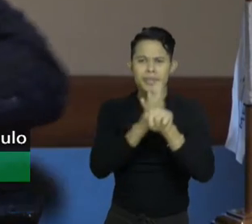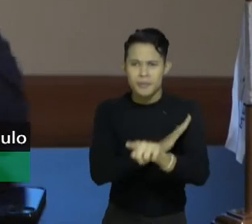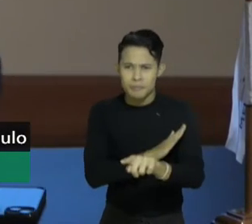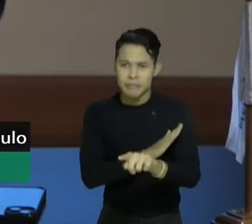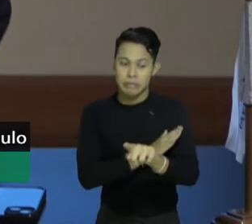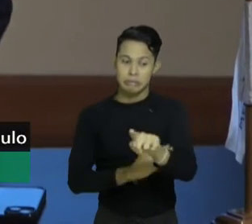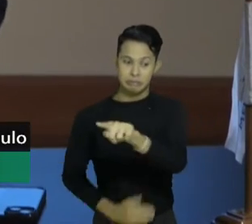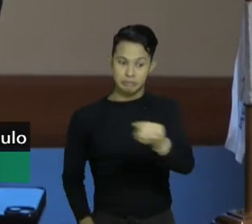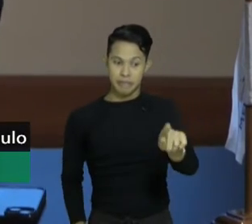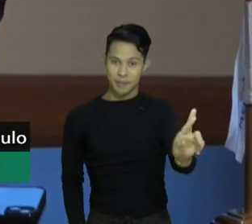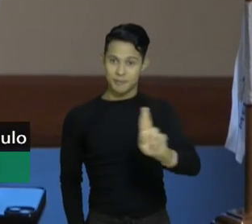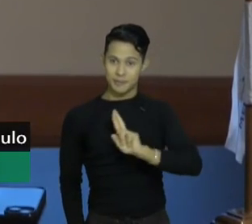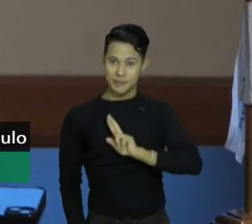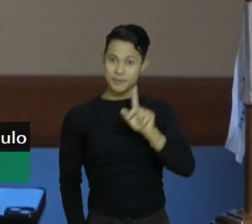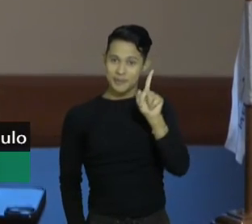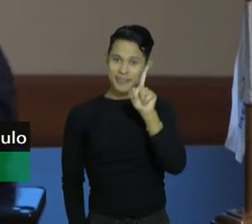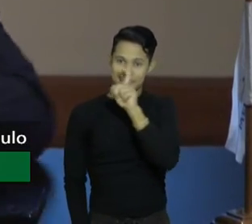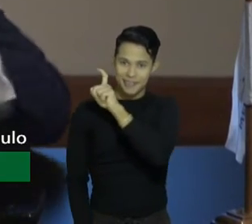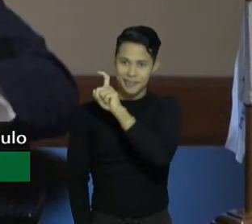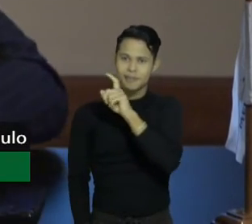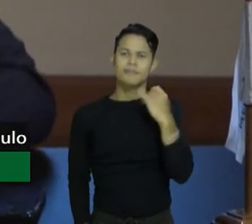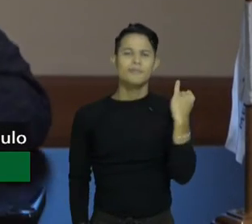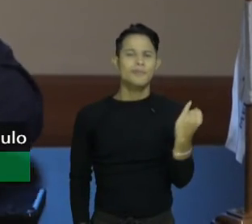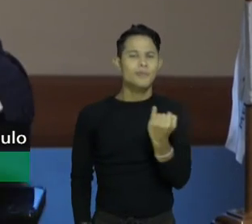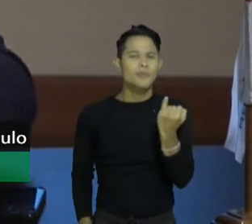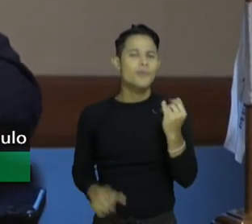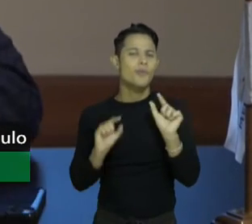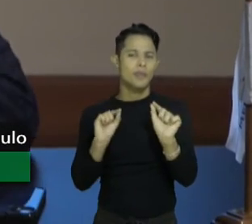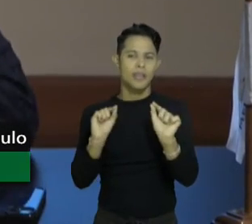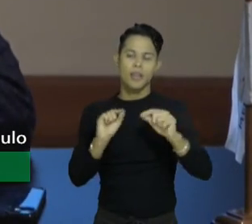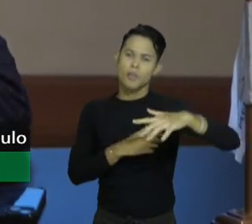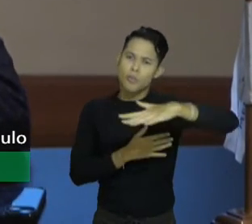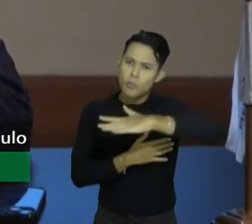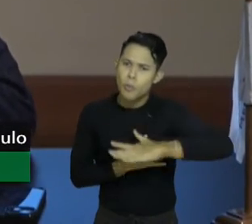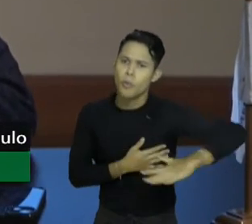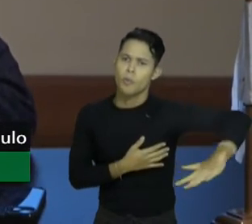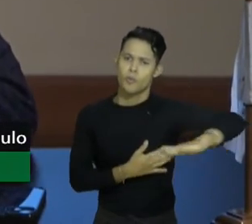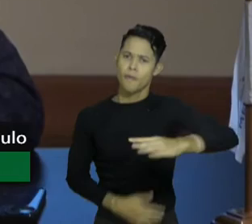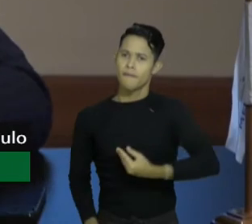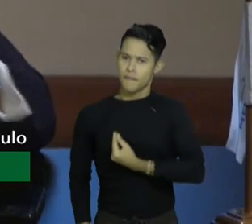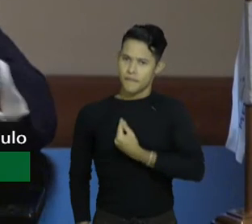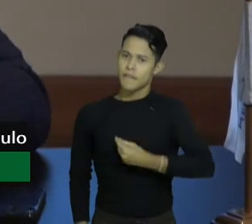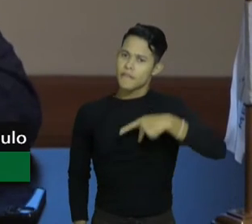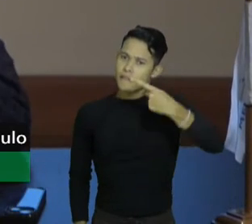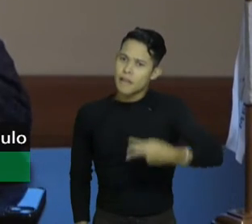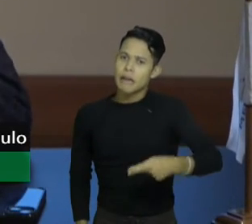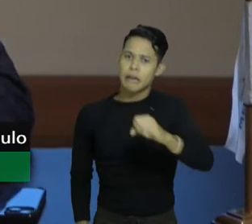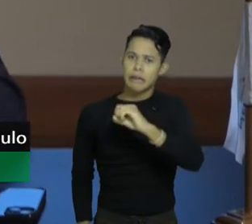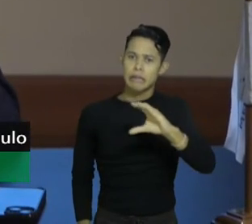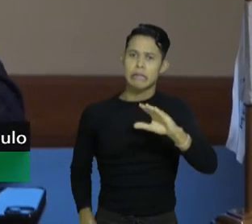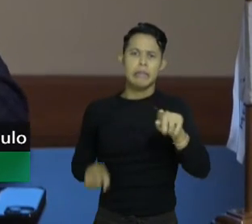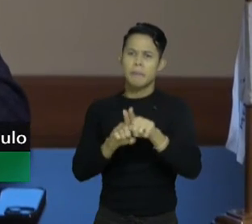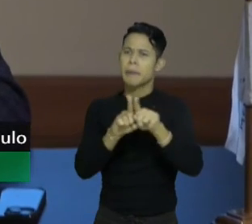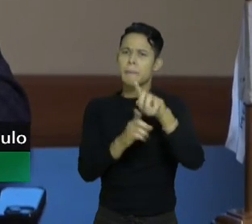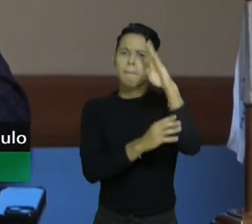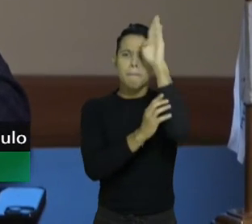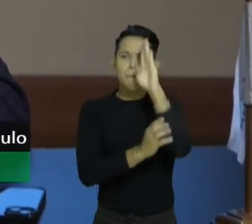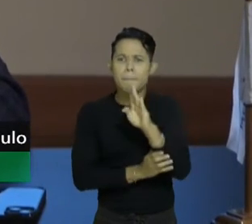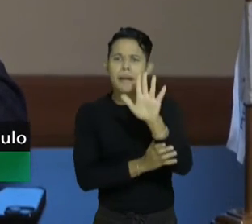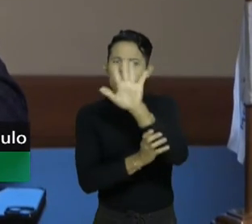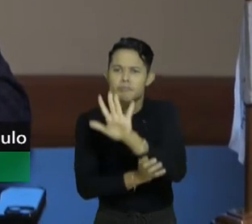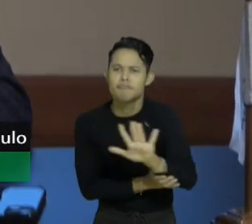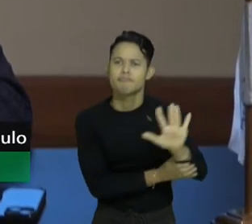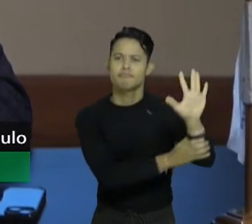de responder a pergunta que eu acho que é importante que nós aqui sobretudo em Santa Catarina Brasil e Santa Catarina temos que fazer ou